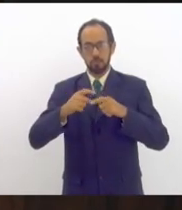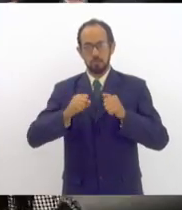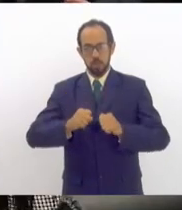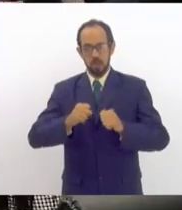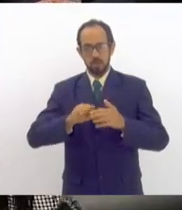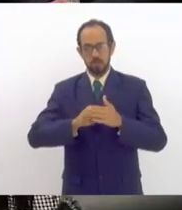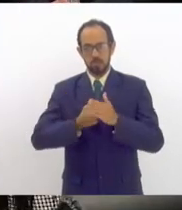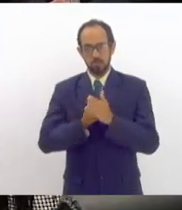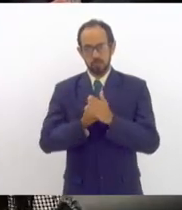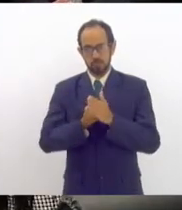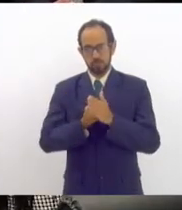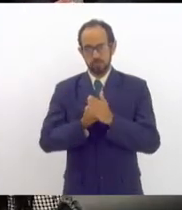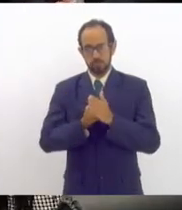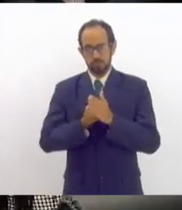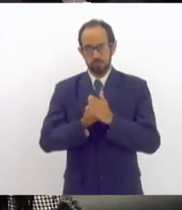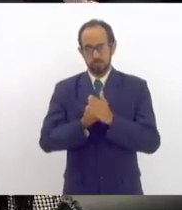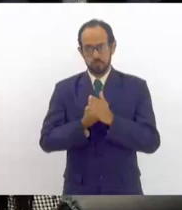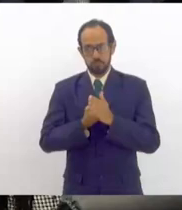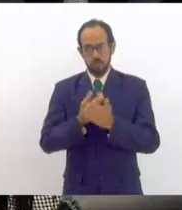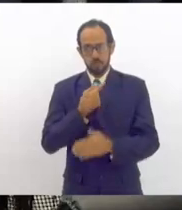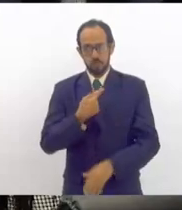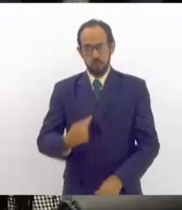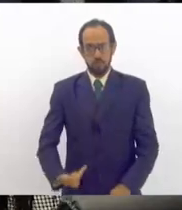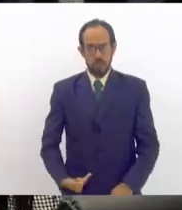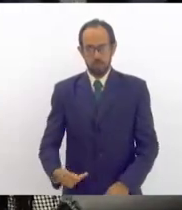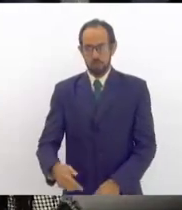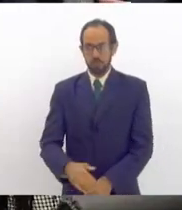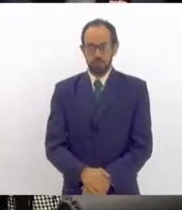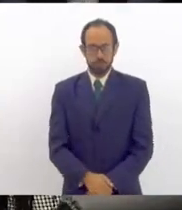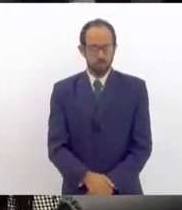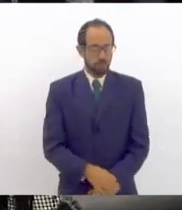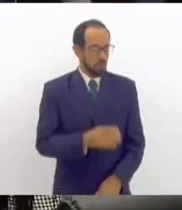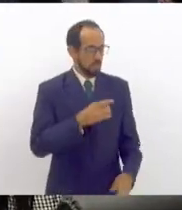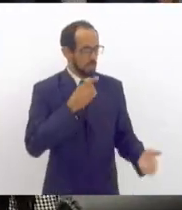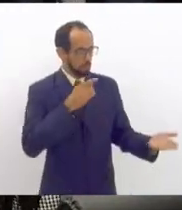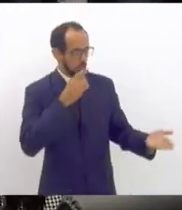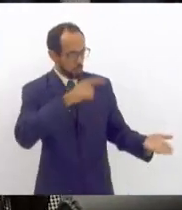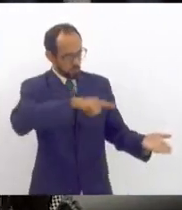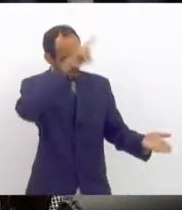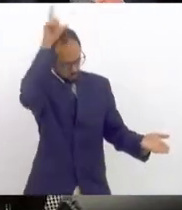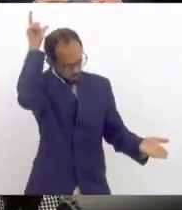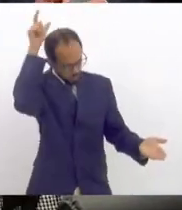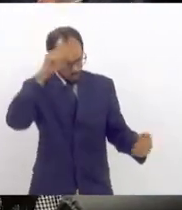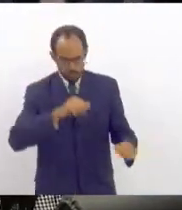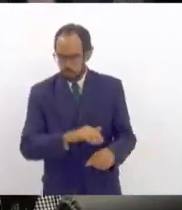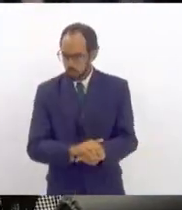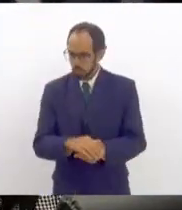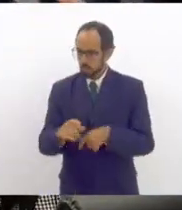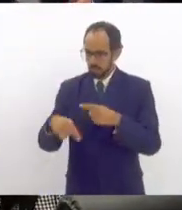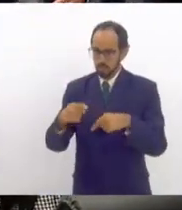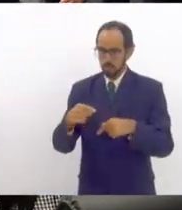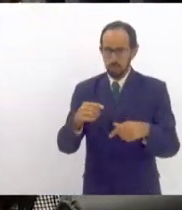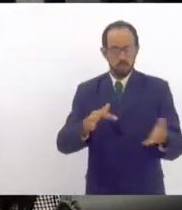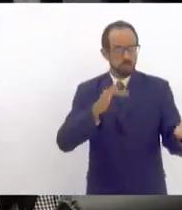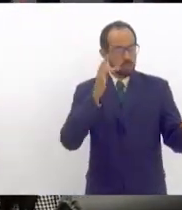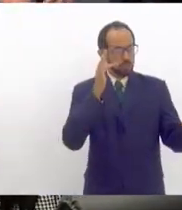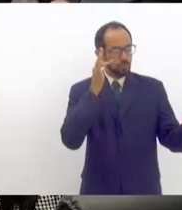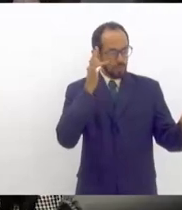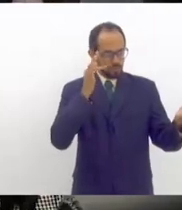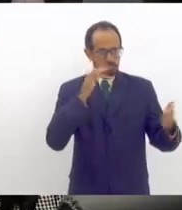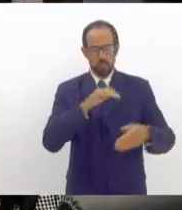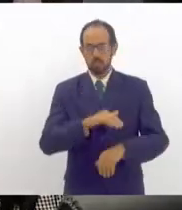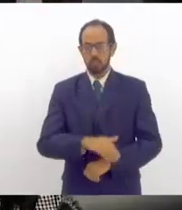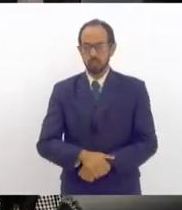então só deputado Luís Paulo já tinha levantado a mão ali Deputado Flávio Serafim